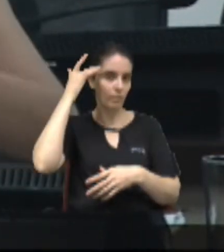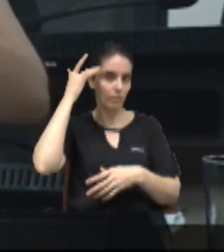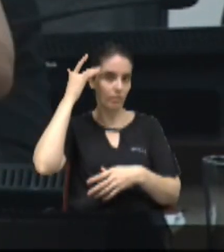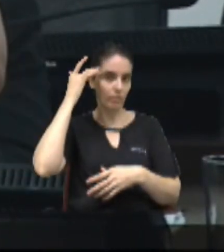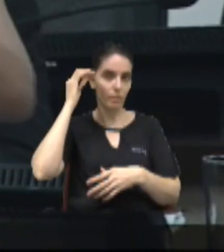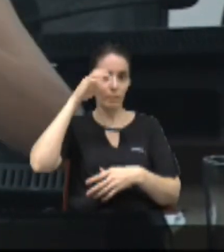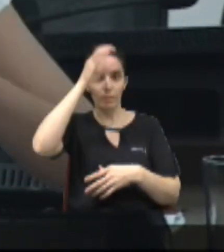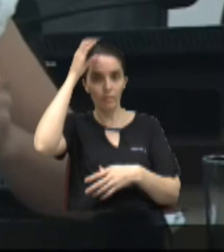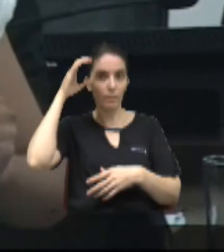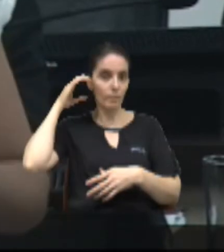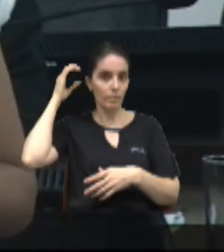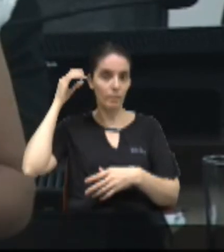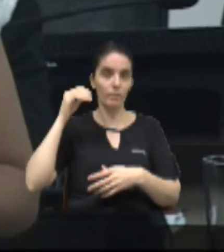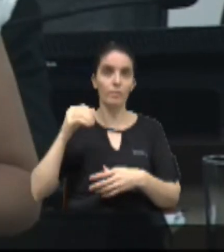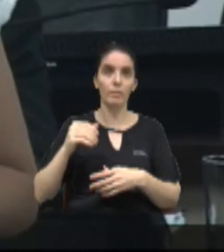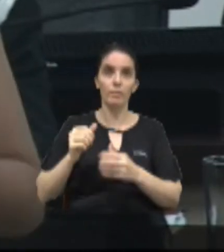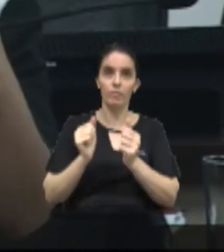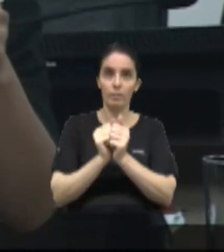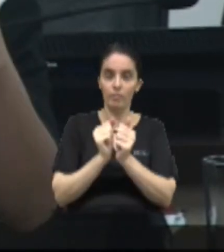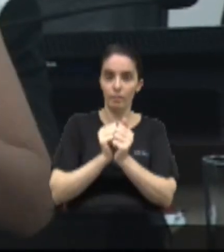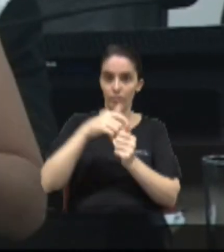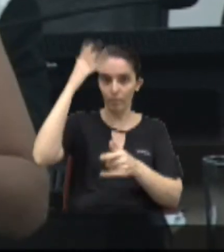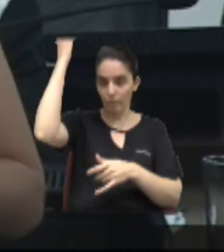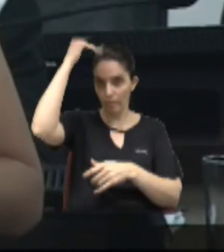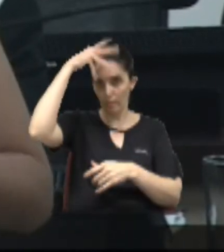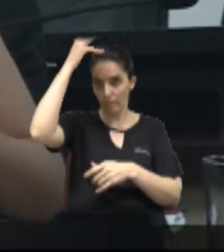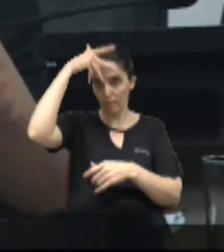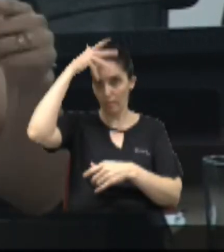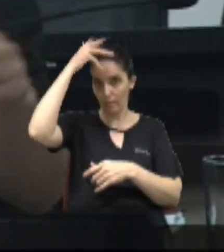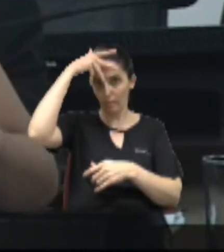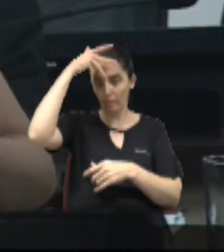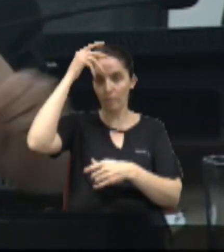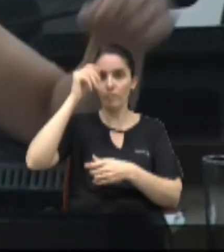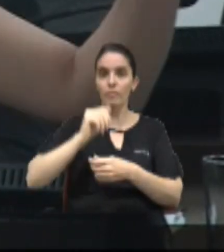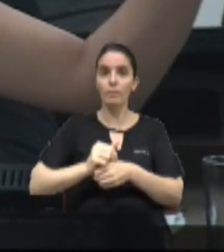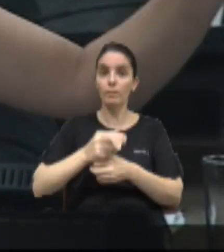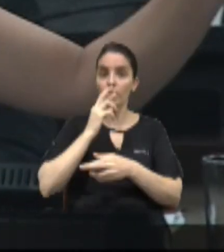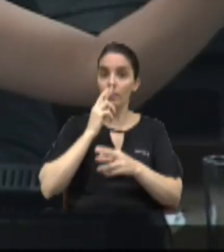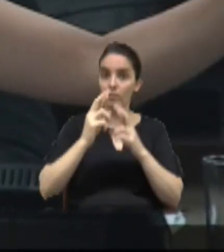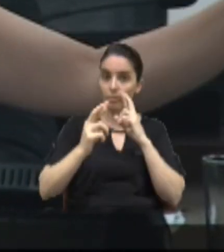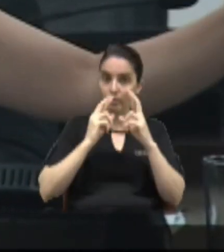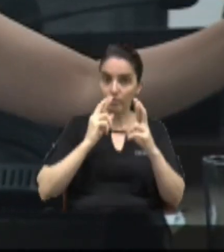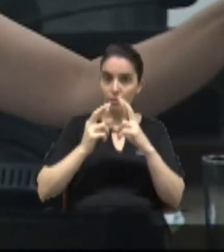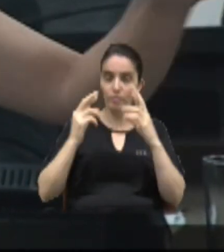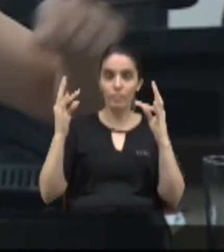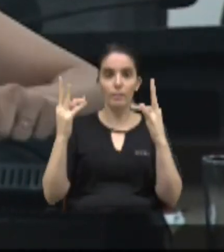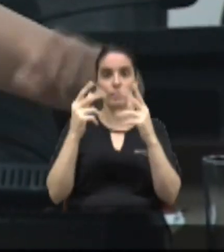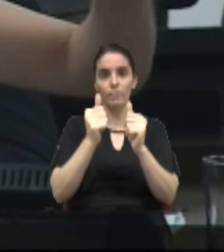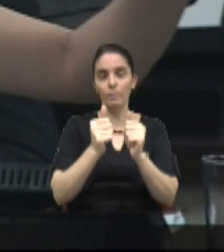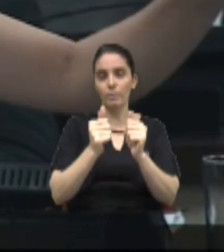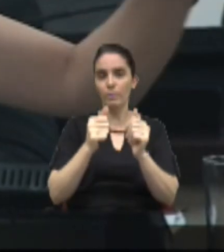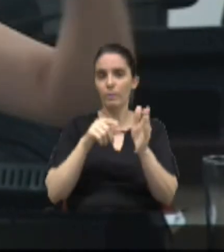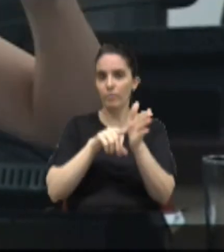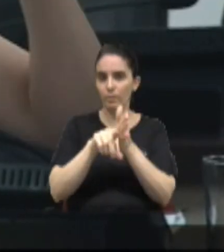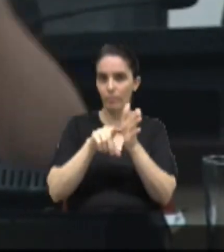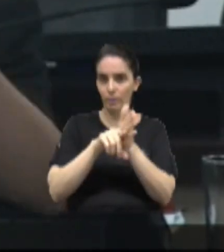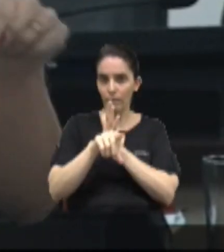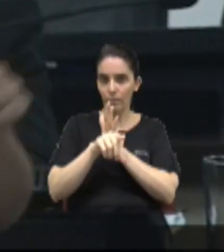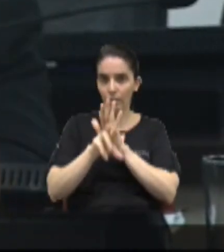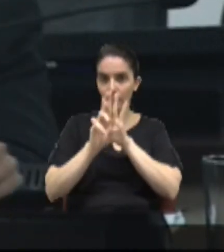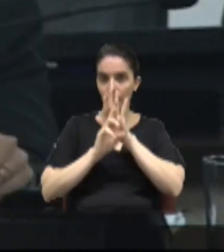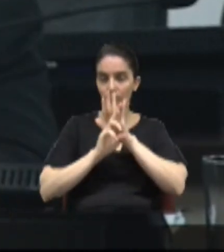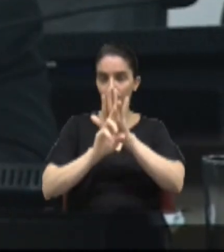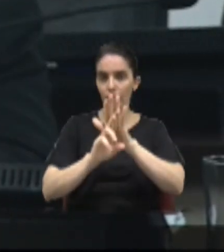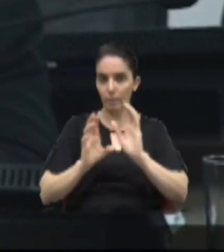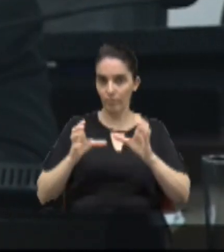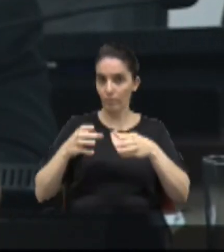aqui sentada onde a vereadora Érica Tanque está sentada hoje, respondendo a todas as questões de todos os representantes de entidades